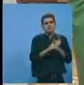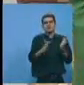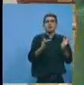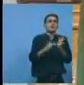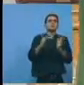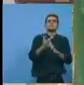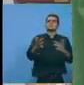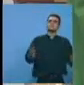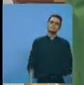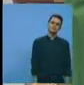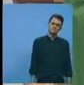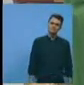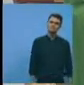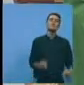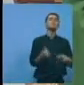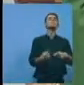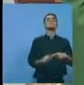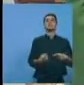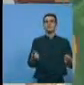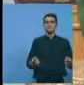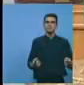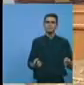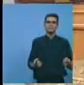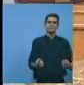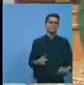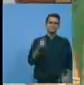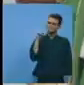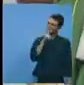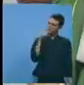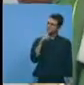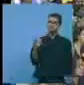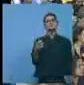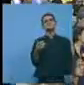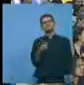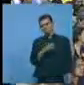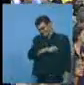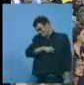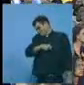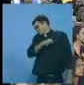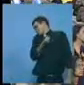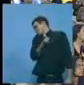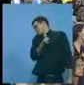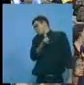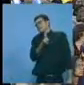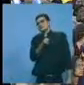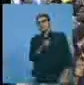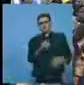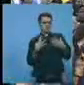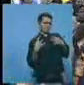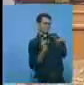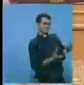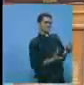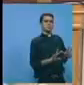Essa barreira da hipocrisia, essa mágoa que eu guardei no meu coração, essa falta de perdão, se eu não